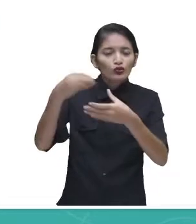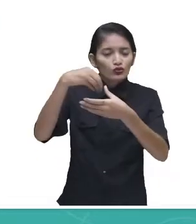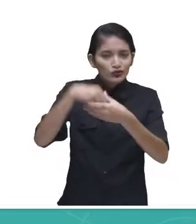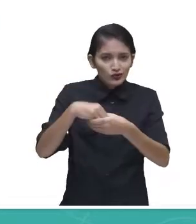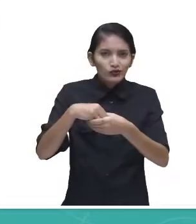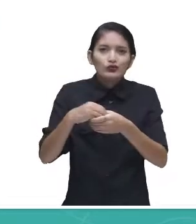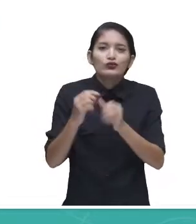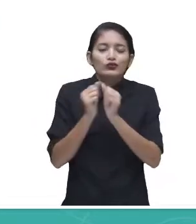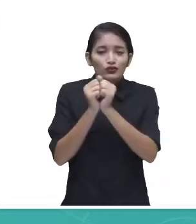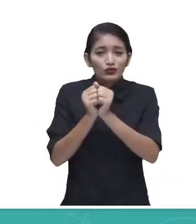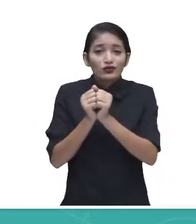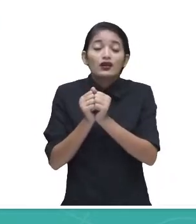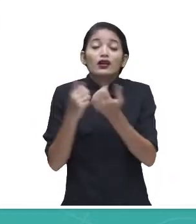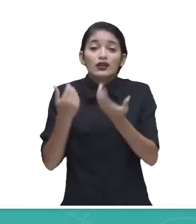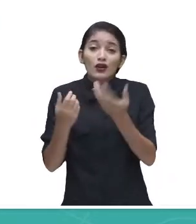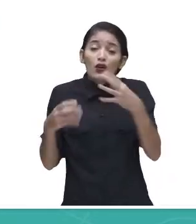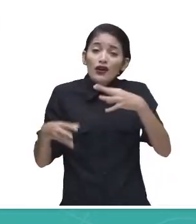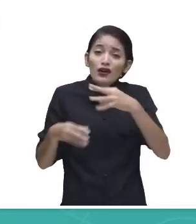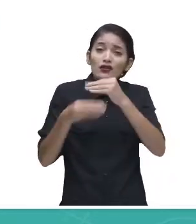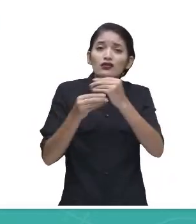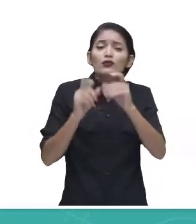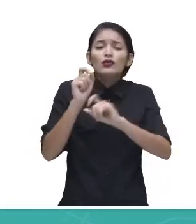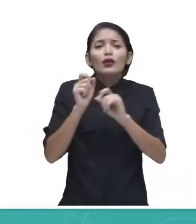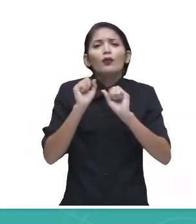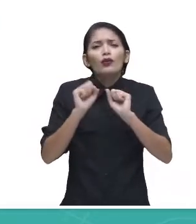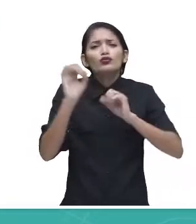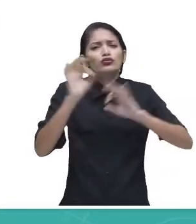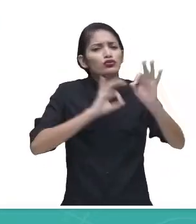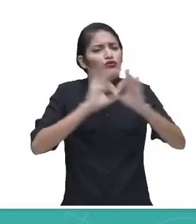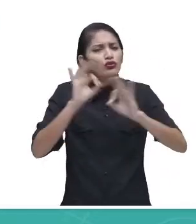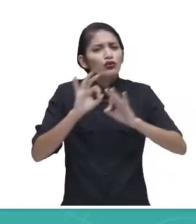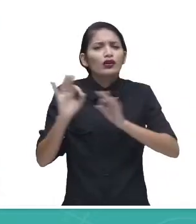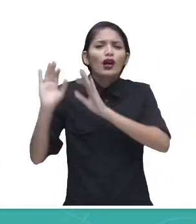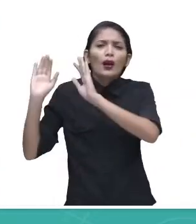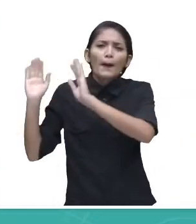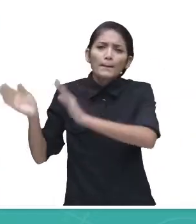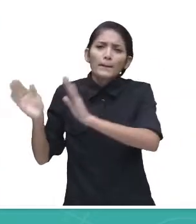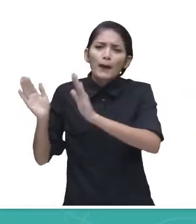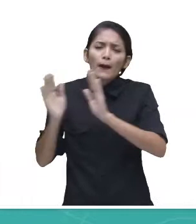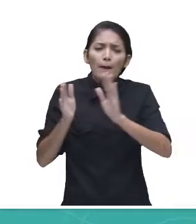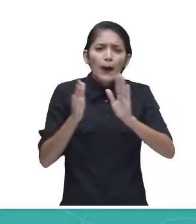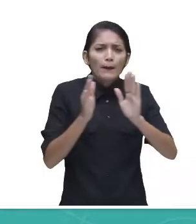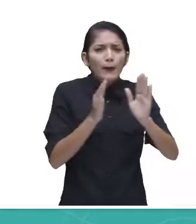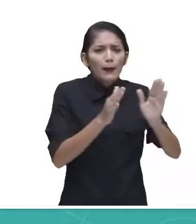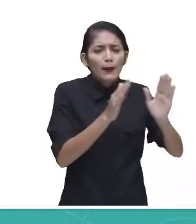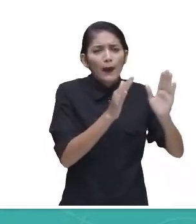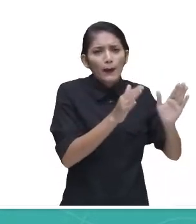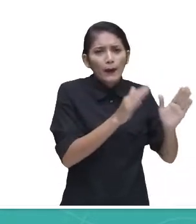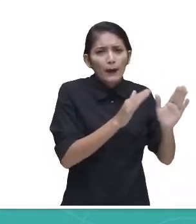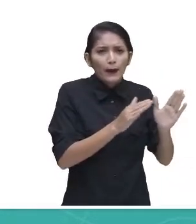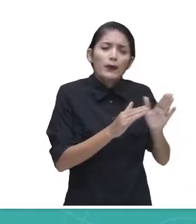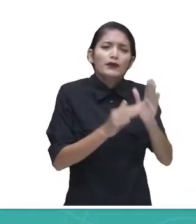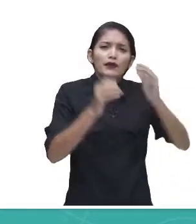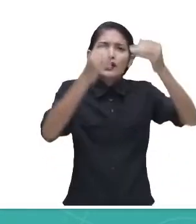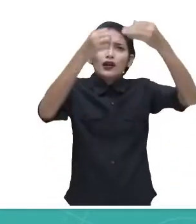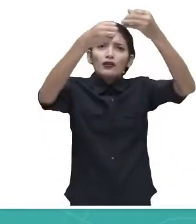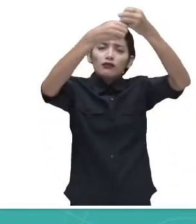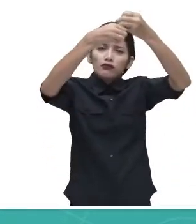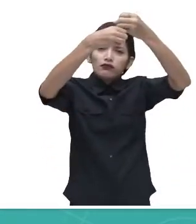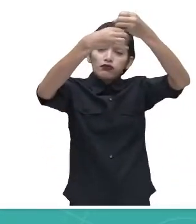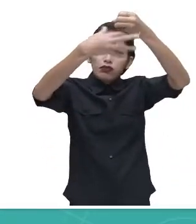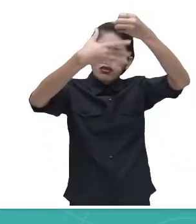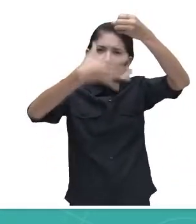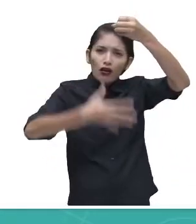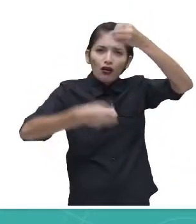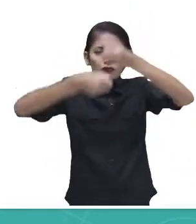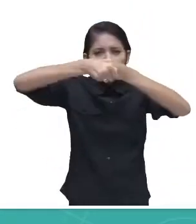maneira simplificada, podemos organizar os níveis em níveis hierárquicos, da seguinte